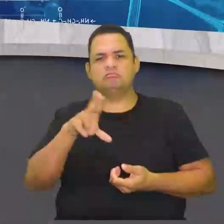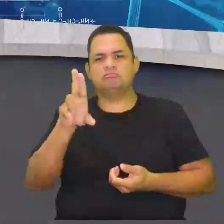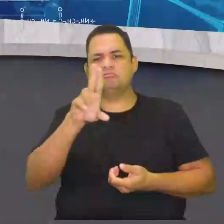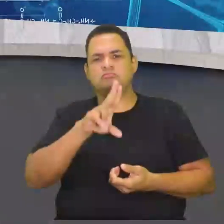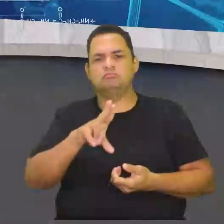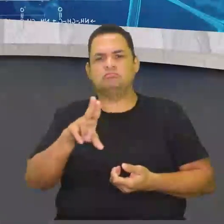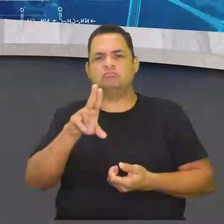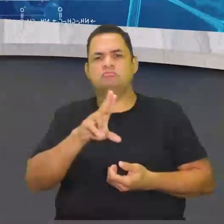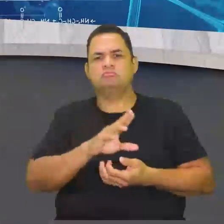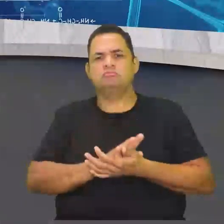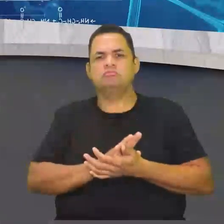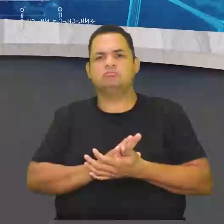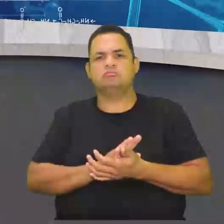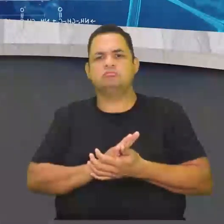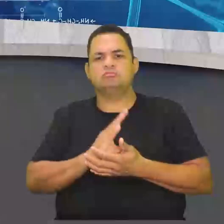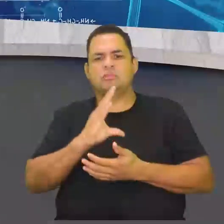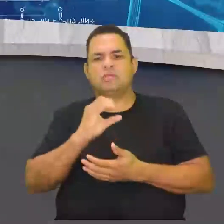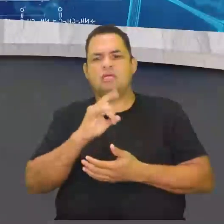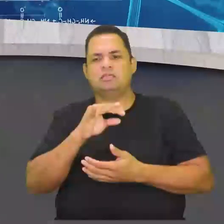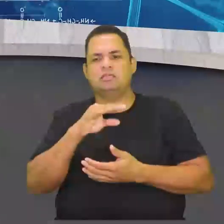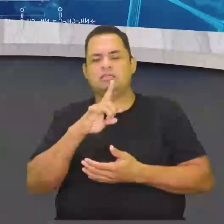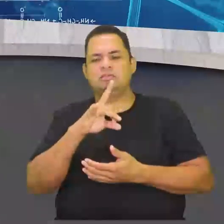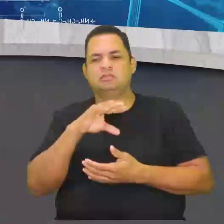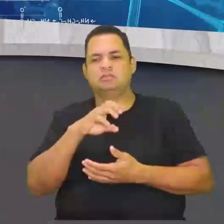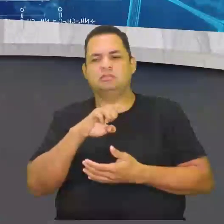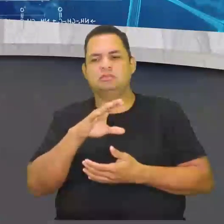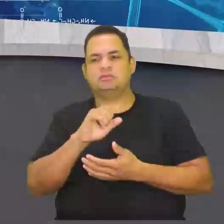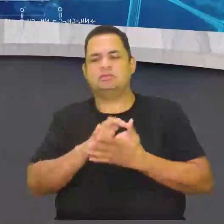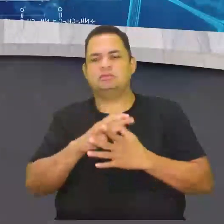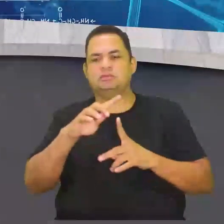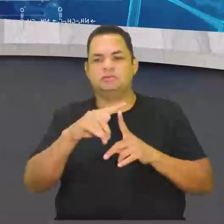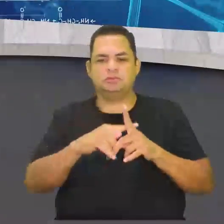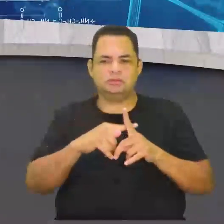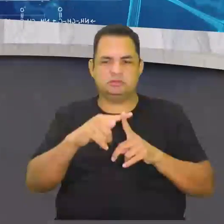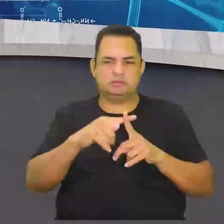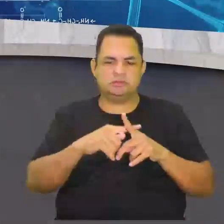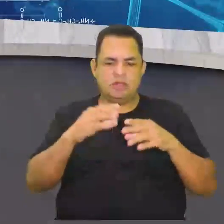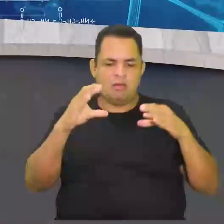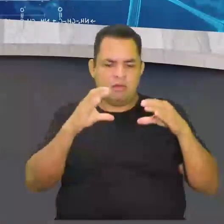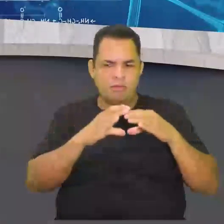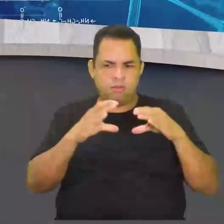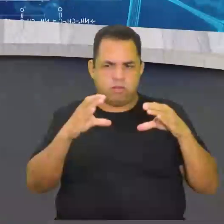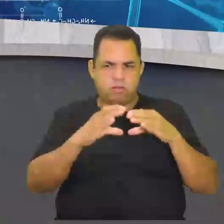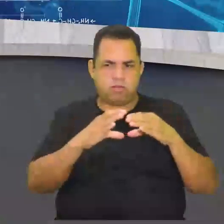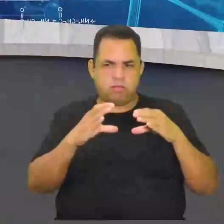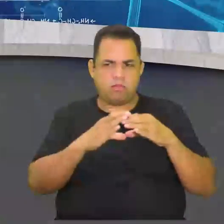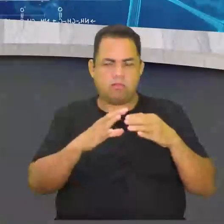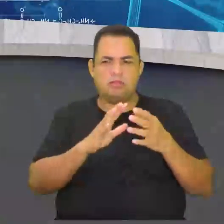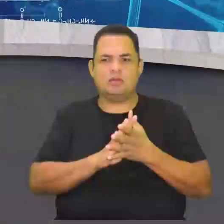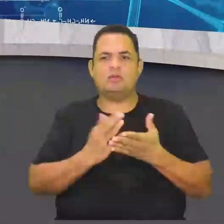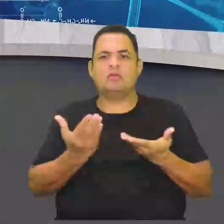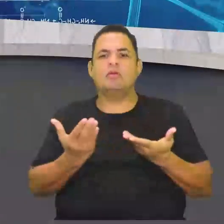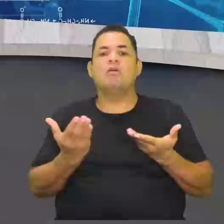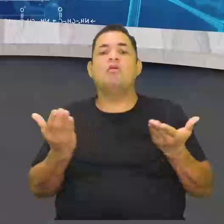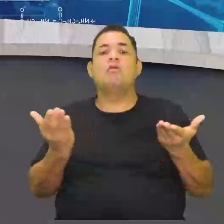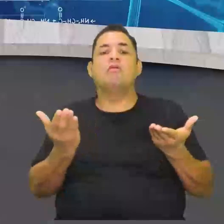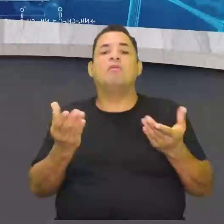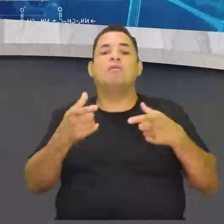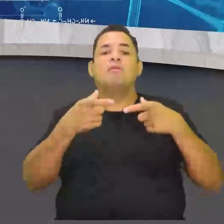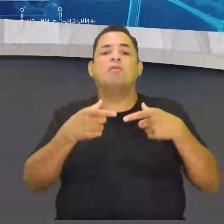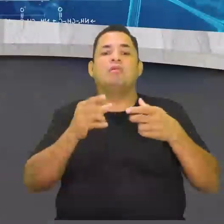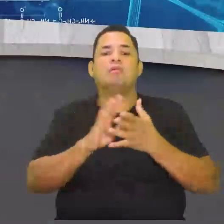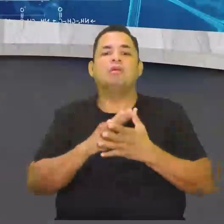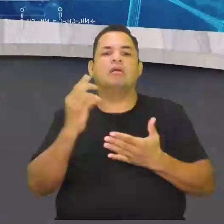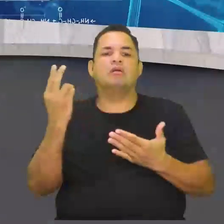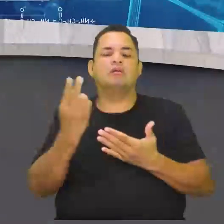de mecanismos como catalisadores, temperatura, pressão, que é o meio onde a reação vai ocorrer, onde a